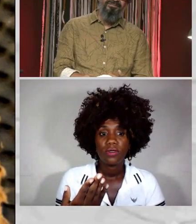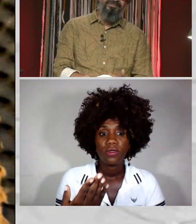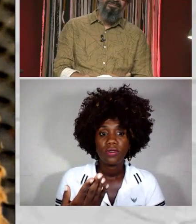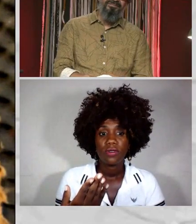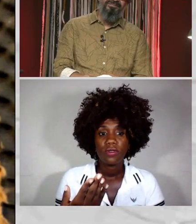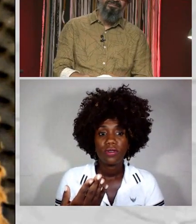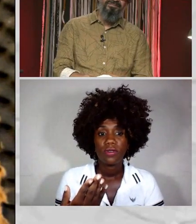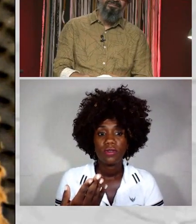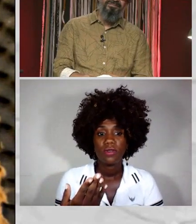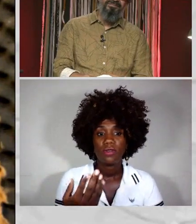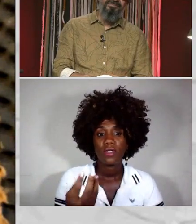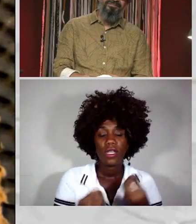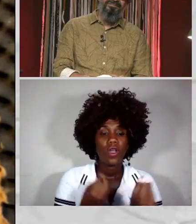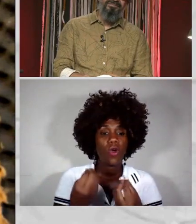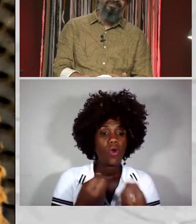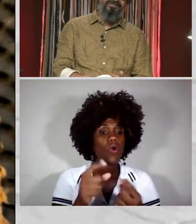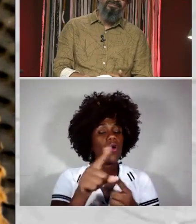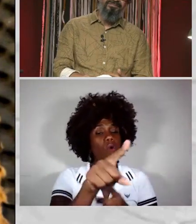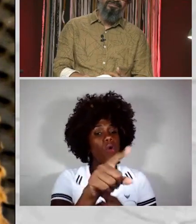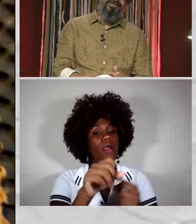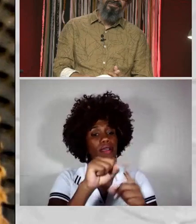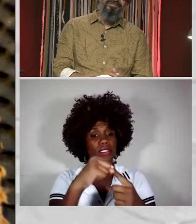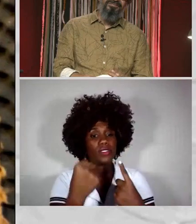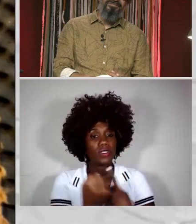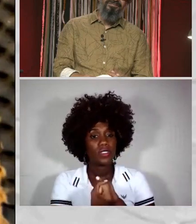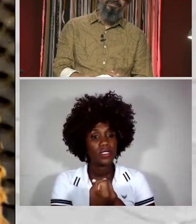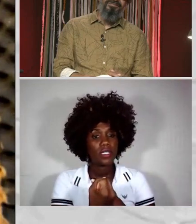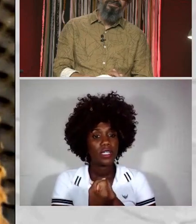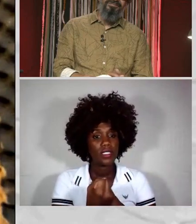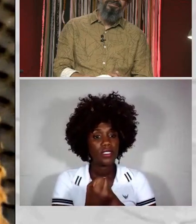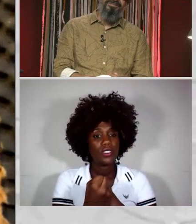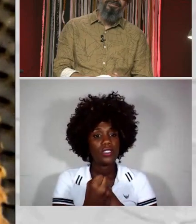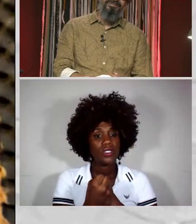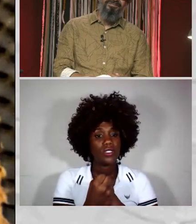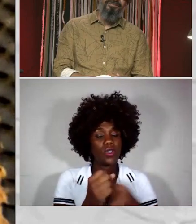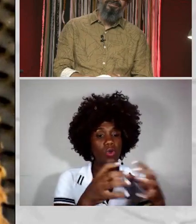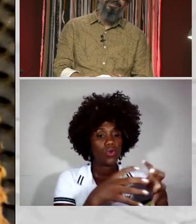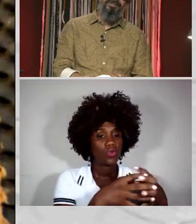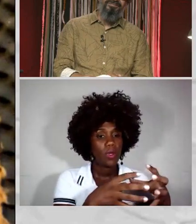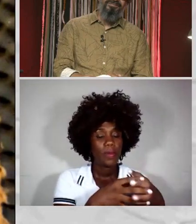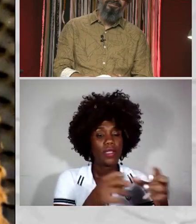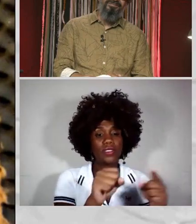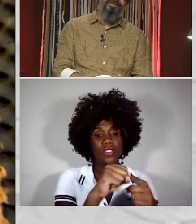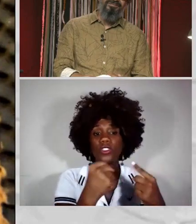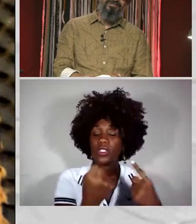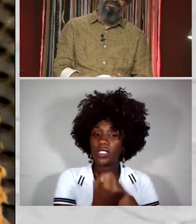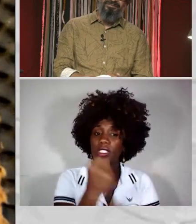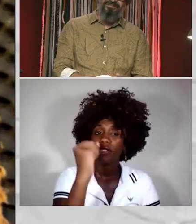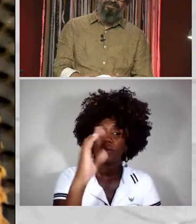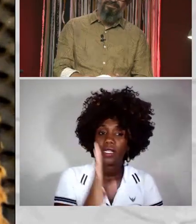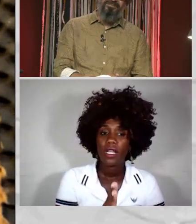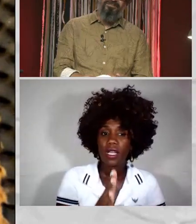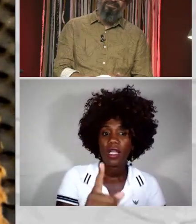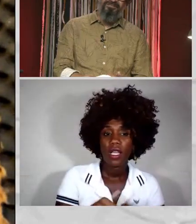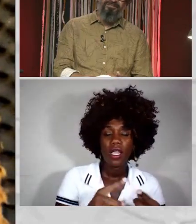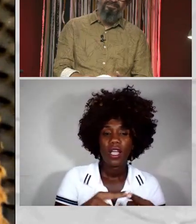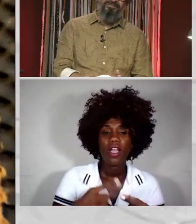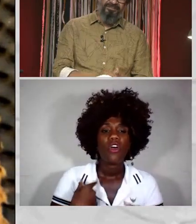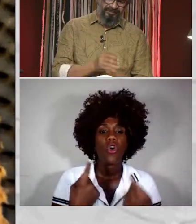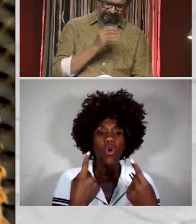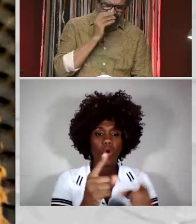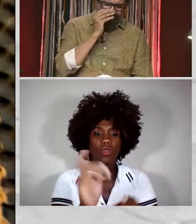da postura da sociedade ou de parte da sociedade brasileira, que é o homofobismo, o